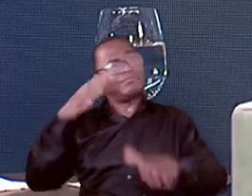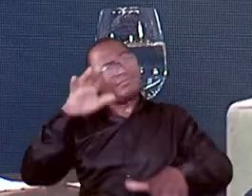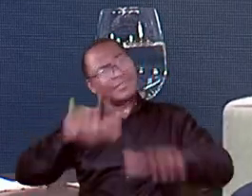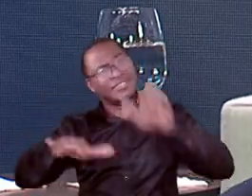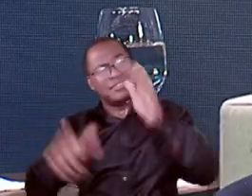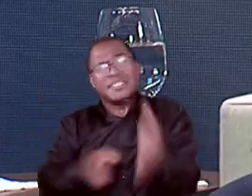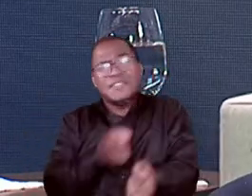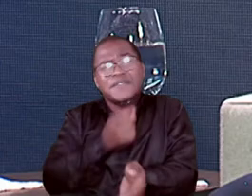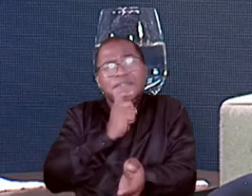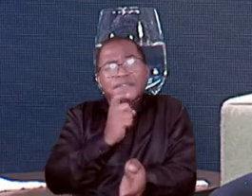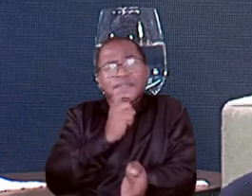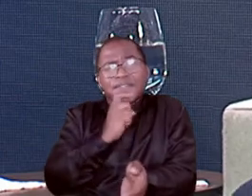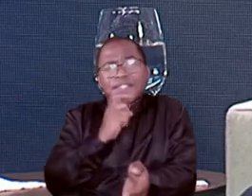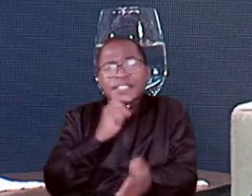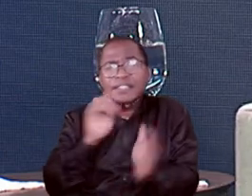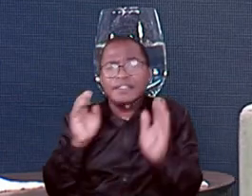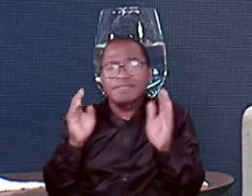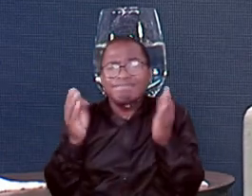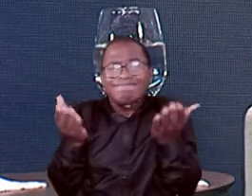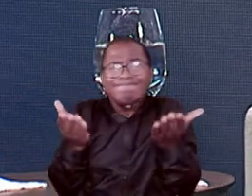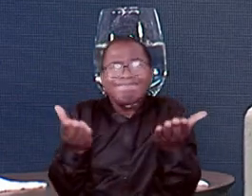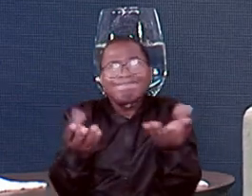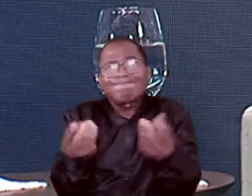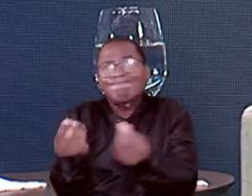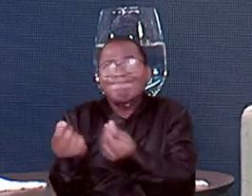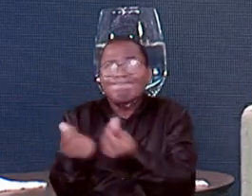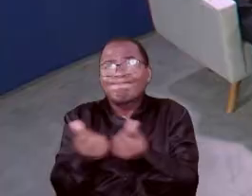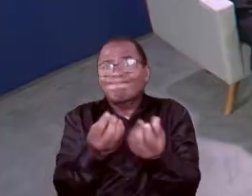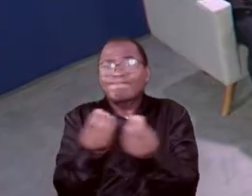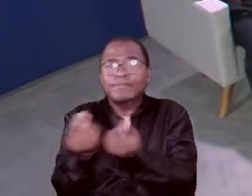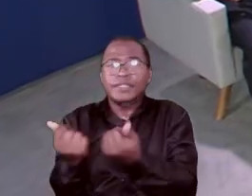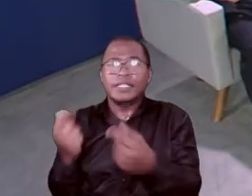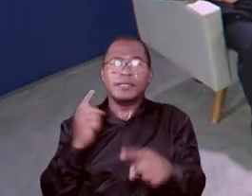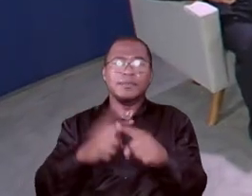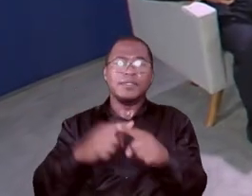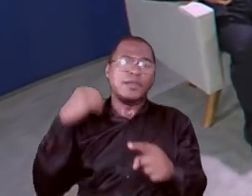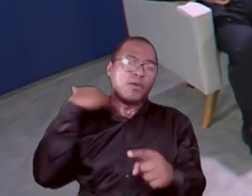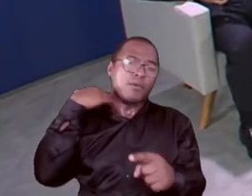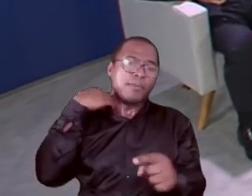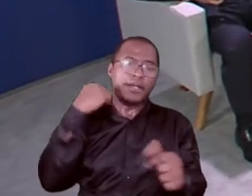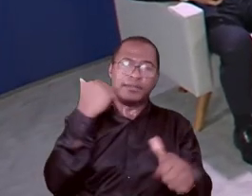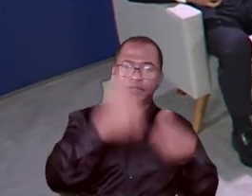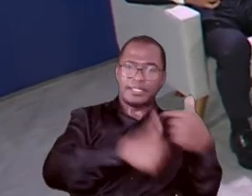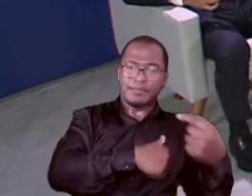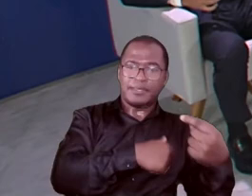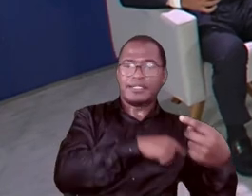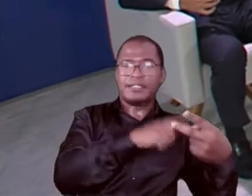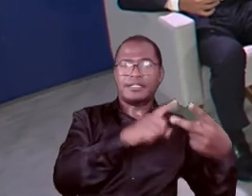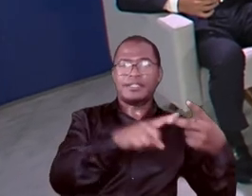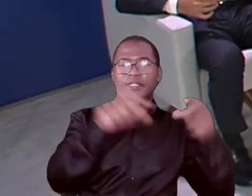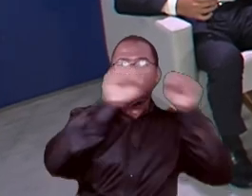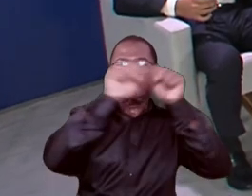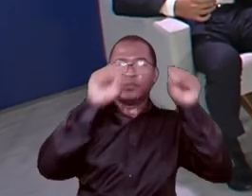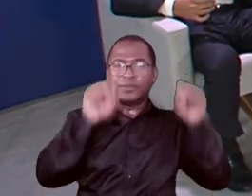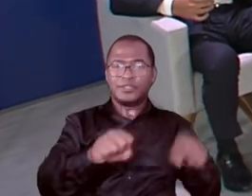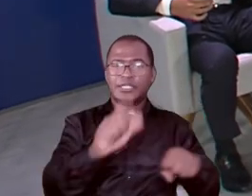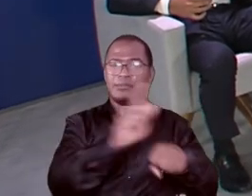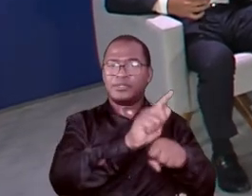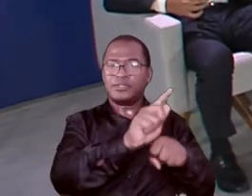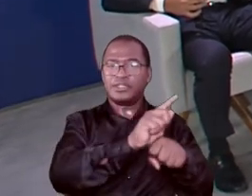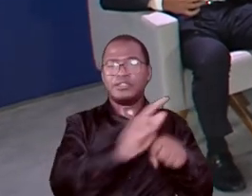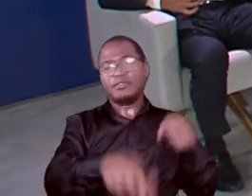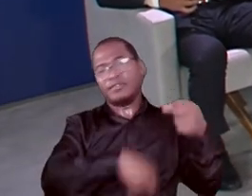adequado Mas ela é Ela é o banco faz uma parte a sistema de gestão faz